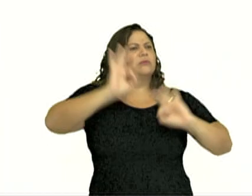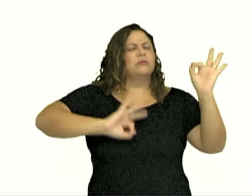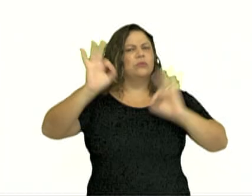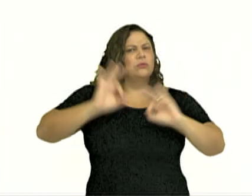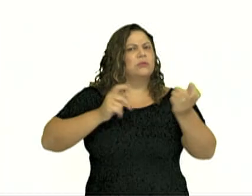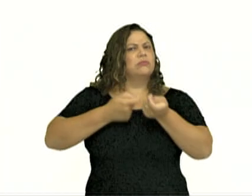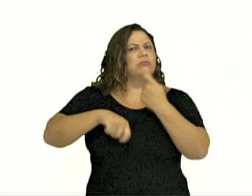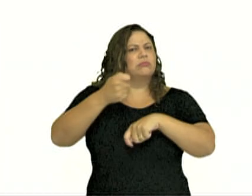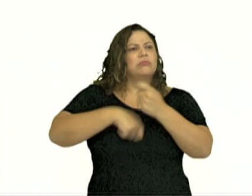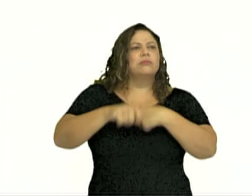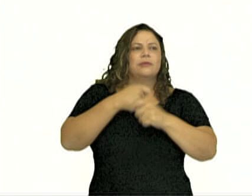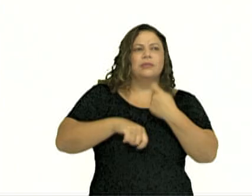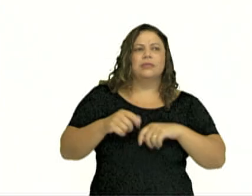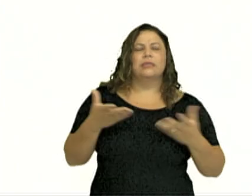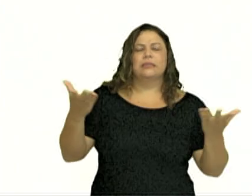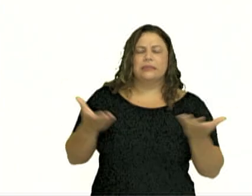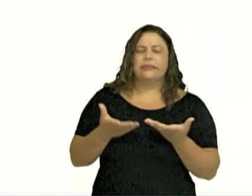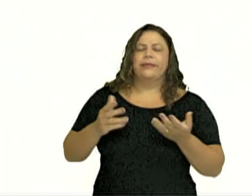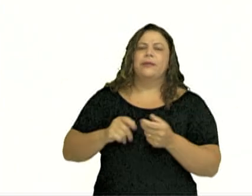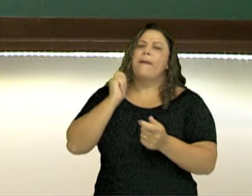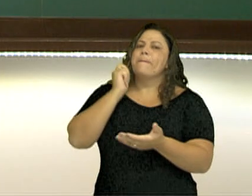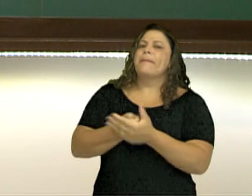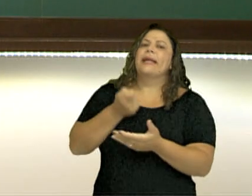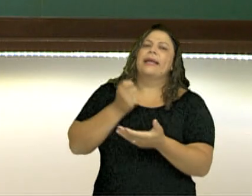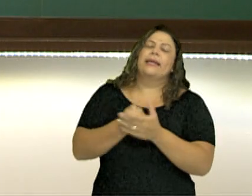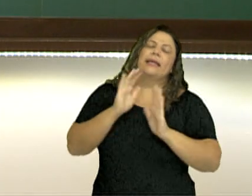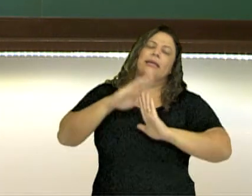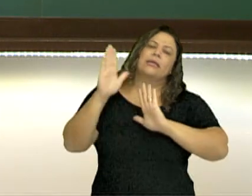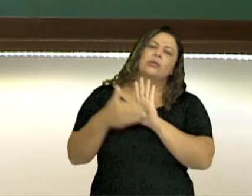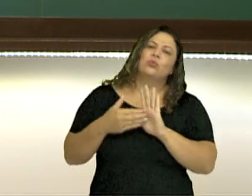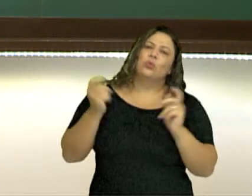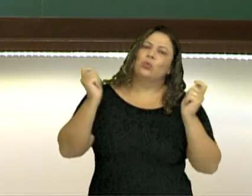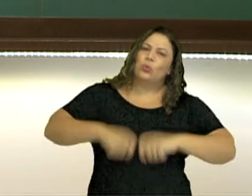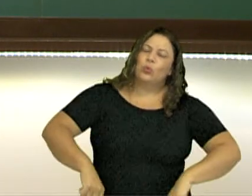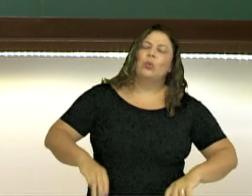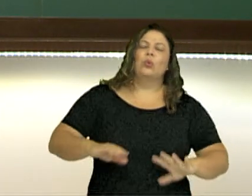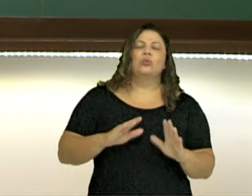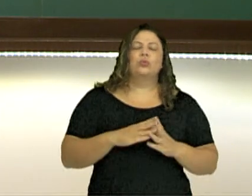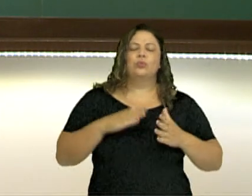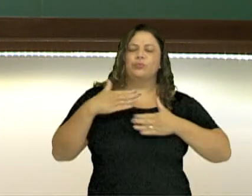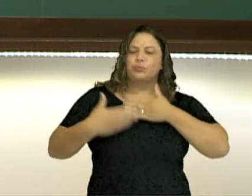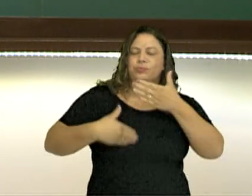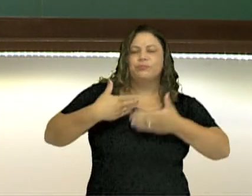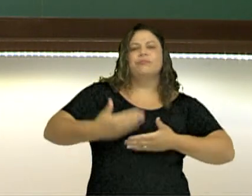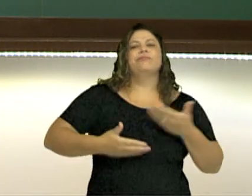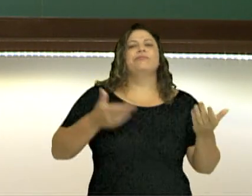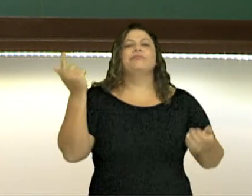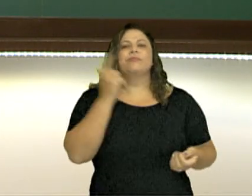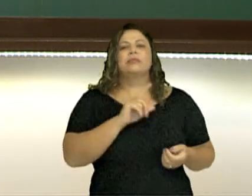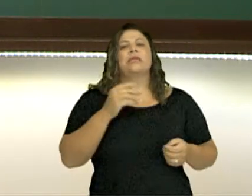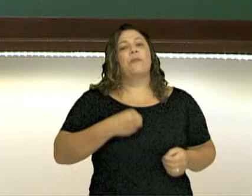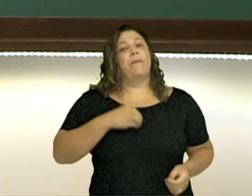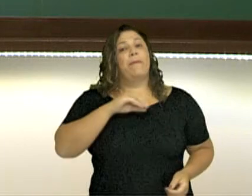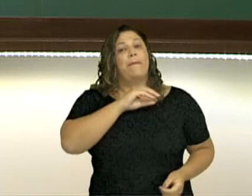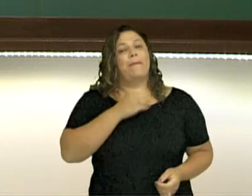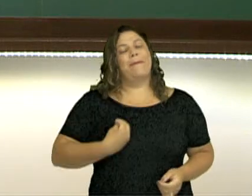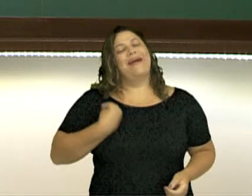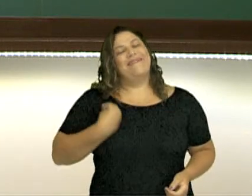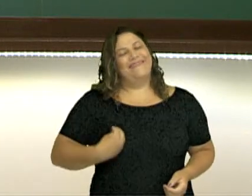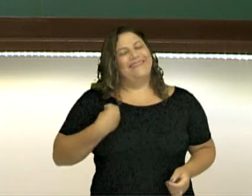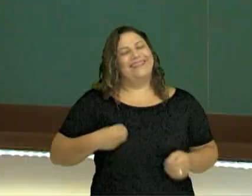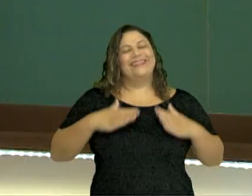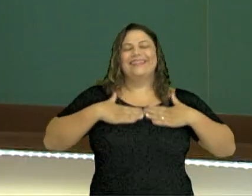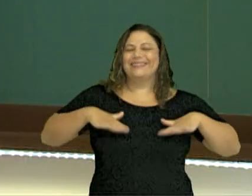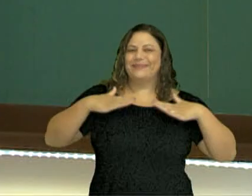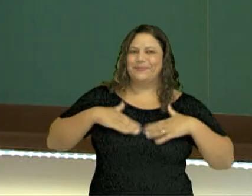organizar financeiramente e quitar todas as dívidas e, consequentemente, você ter uma vida financeira muito